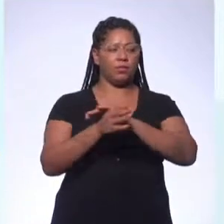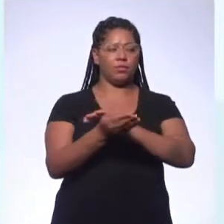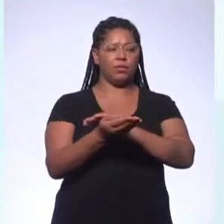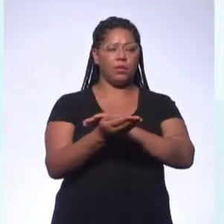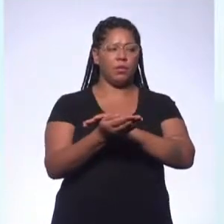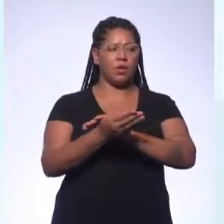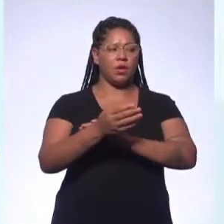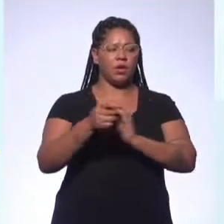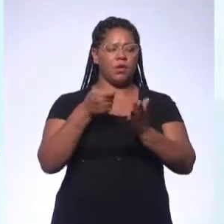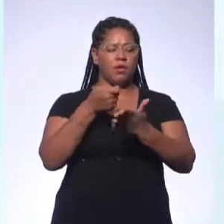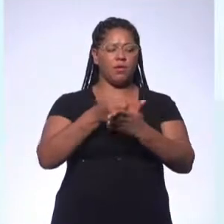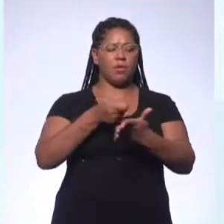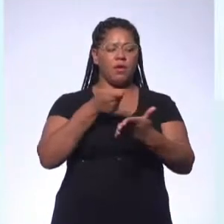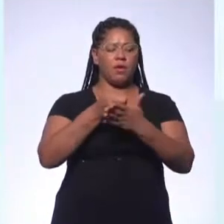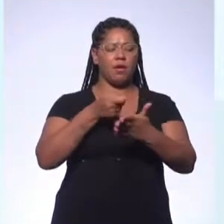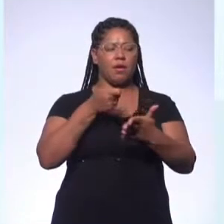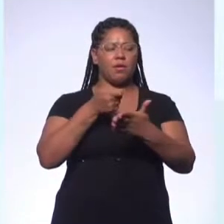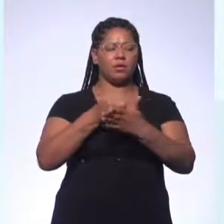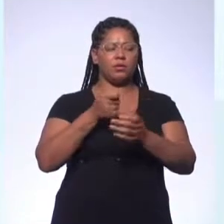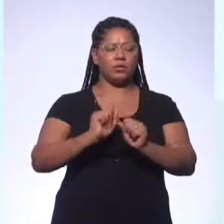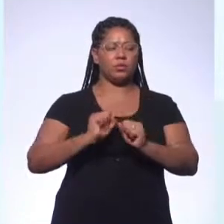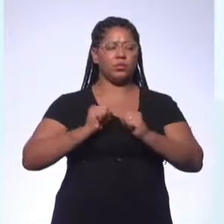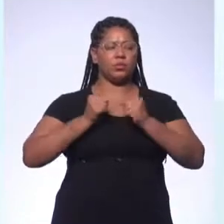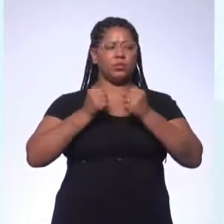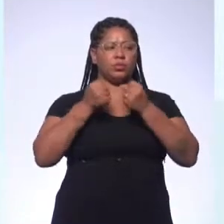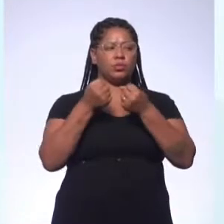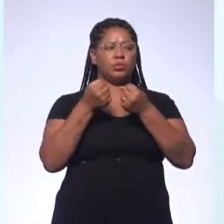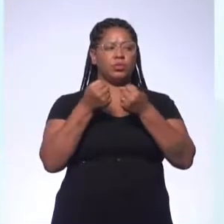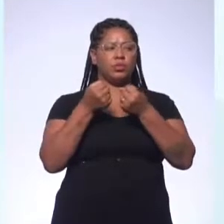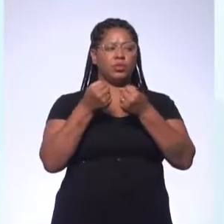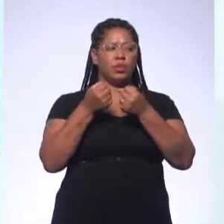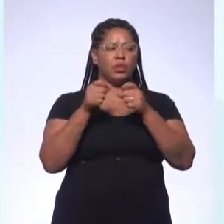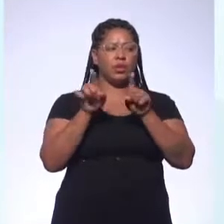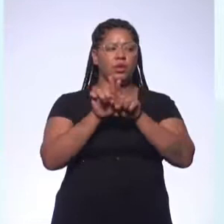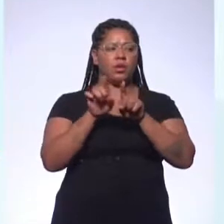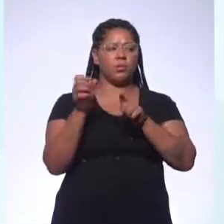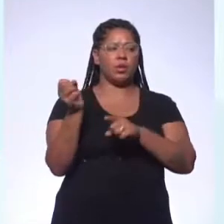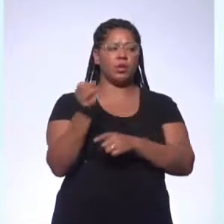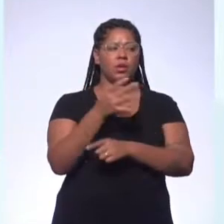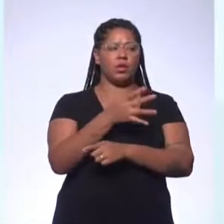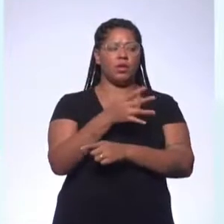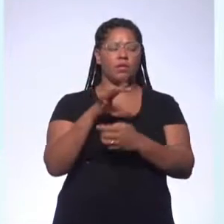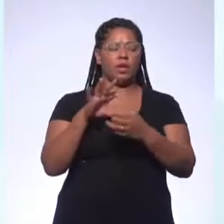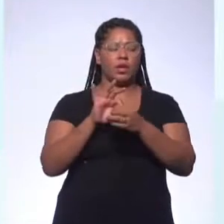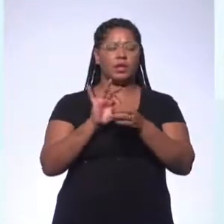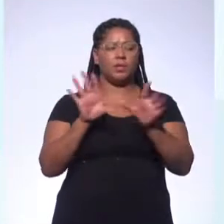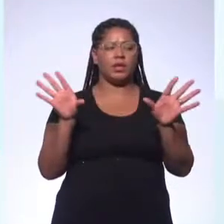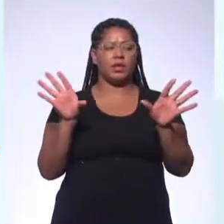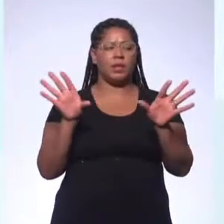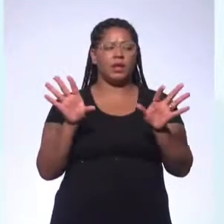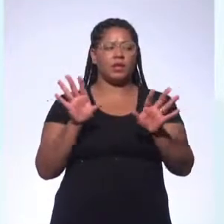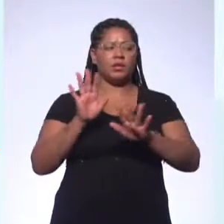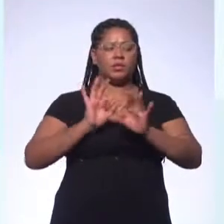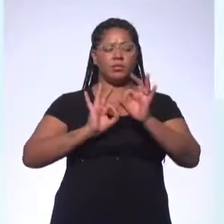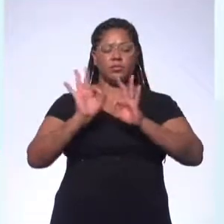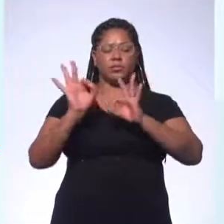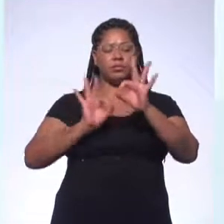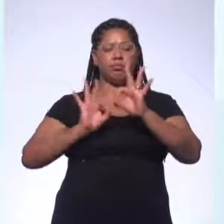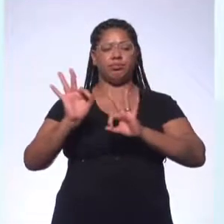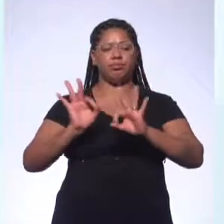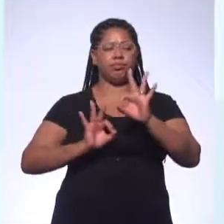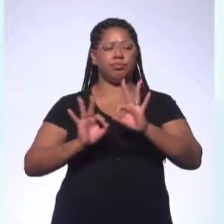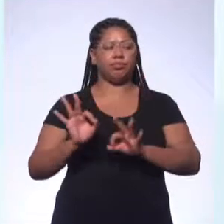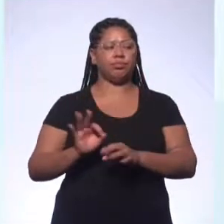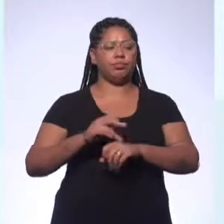dura, defendiam o fim das reformas neoliberais e a reestruturação do